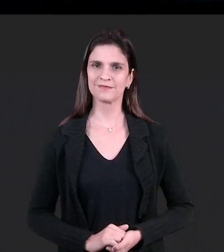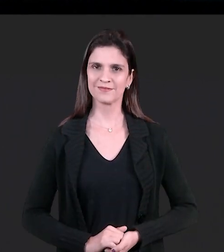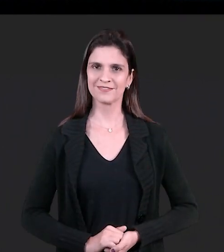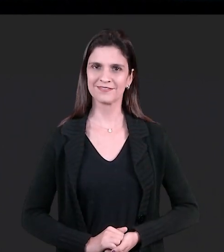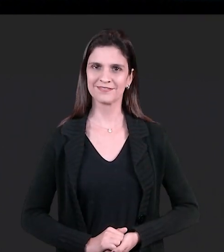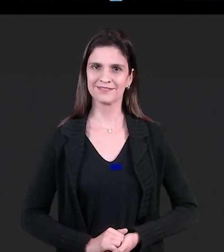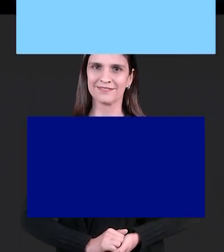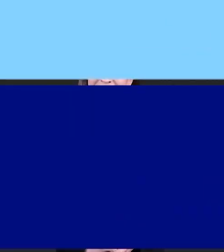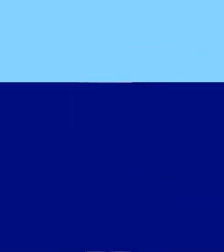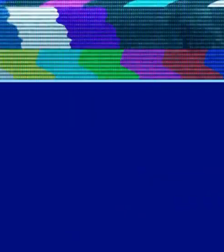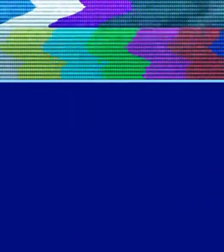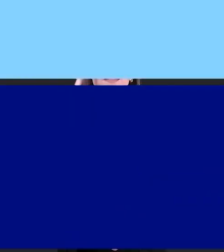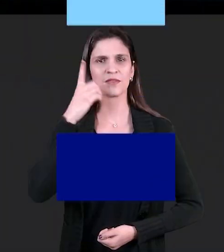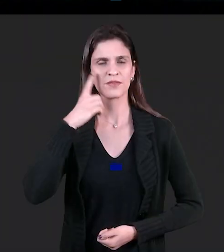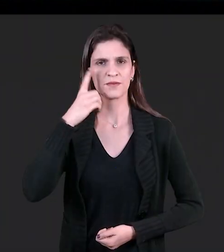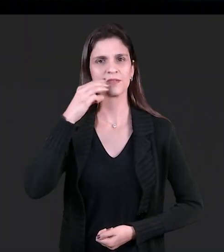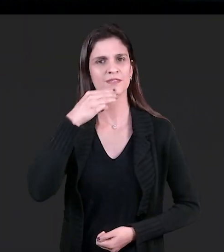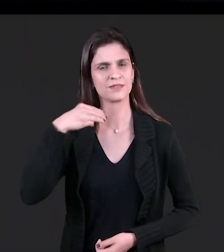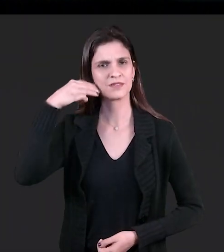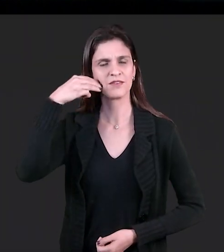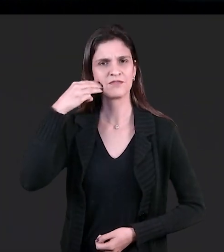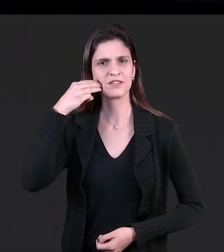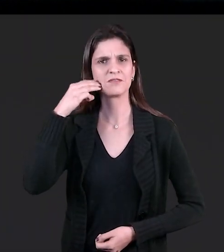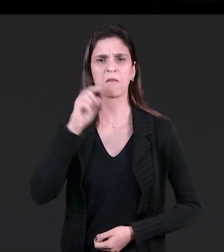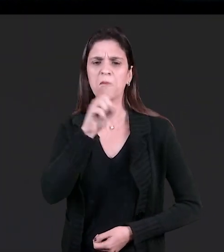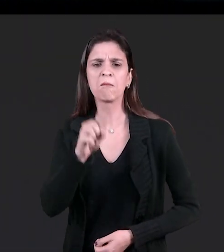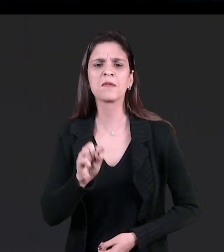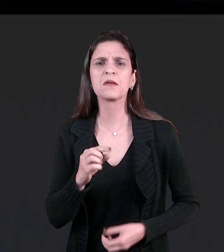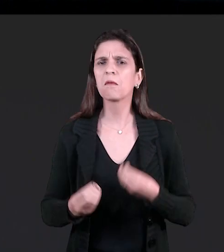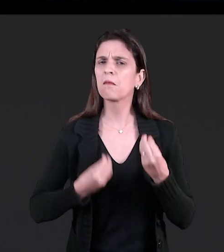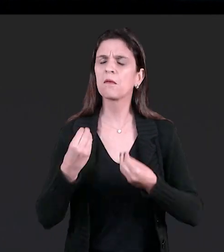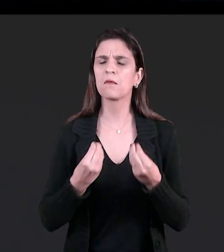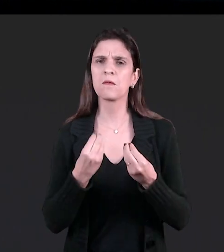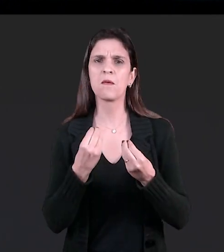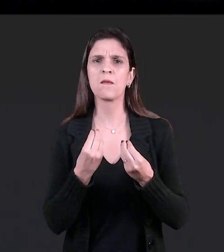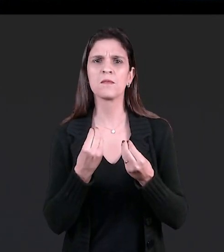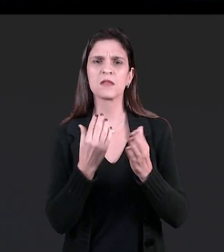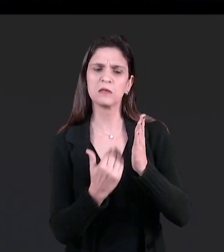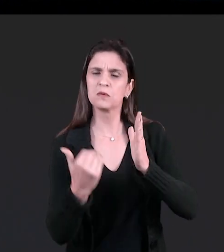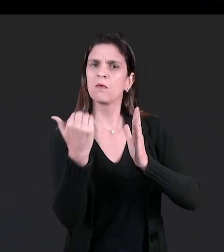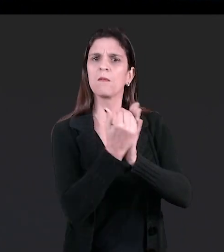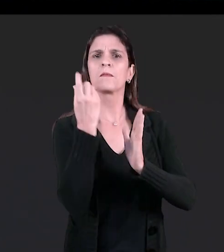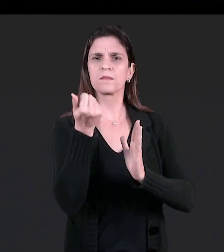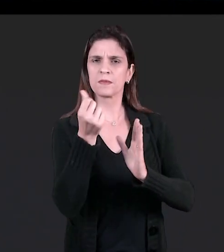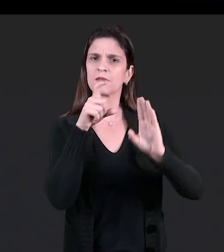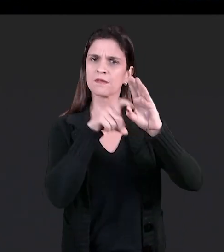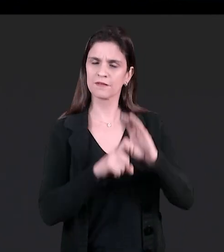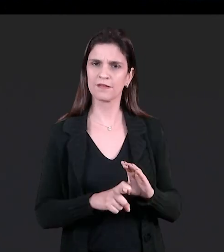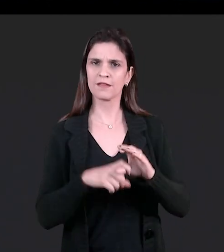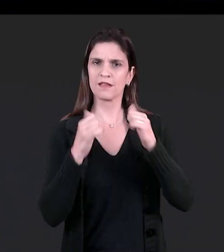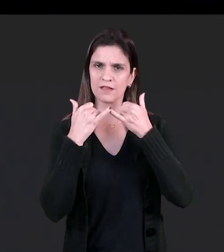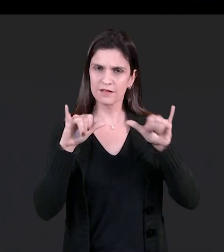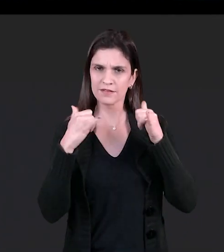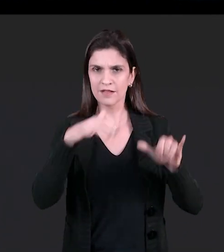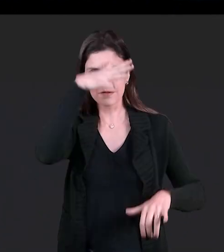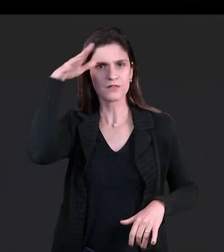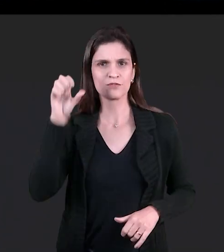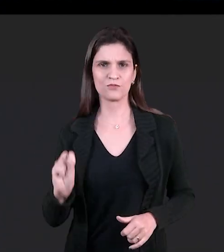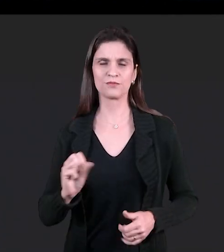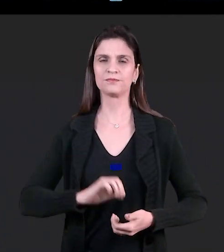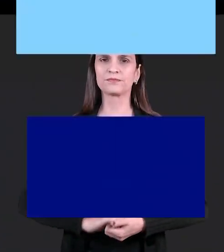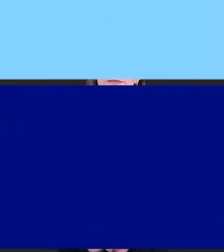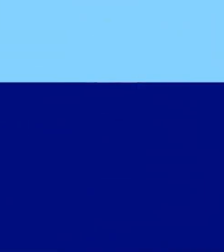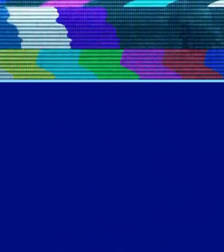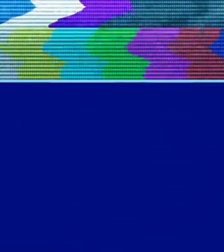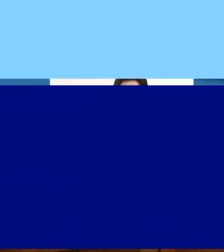Assembleia Legislativa. Deputado Marçal Filho questiona os reajustes de tarifa de energia elétrica em Mato Grosso